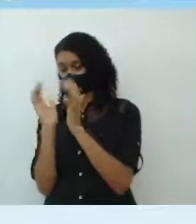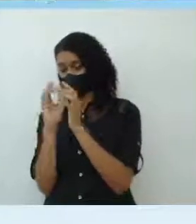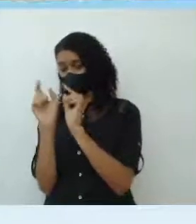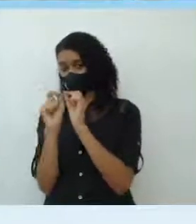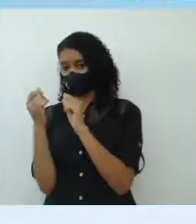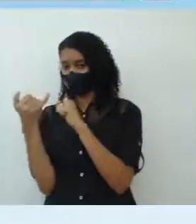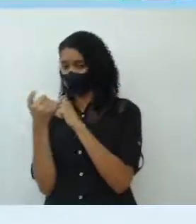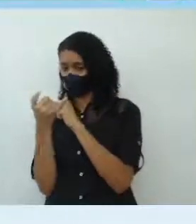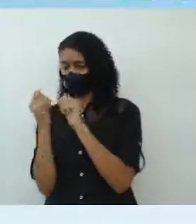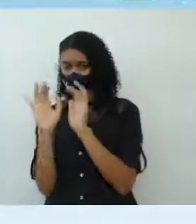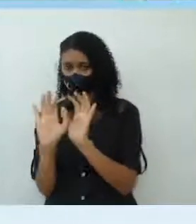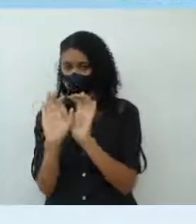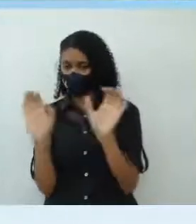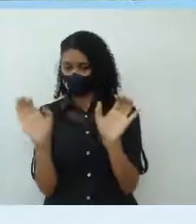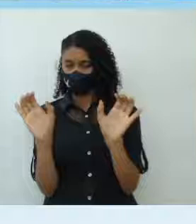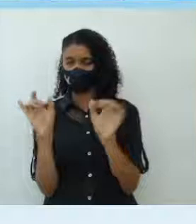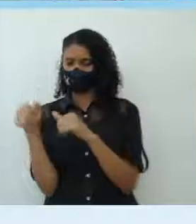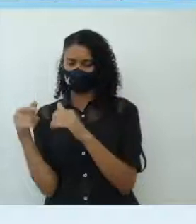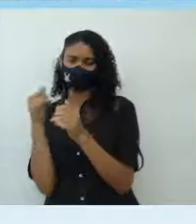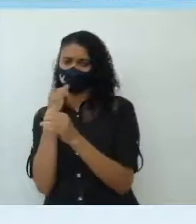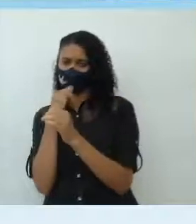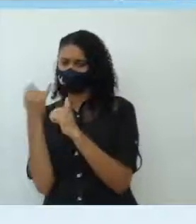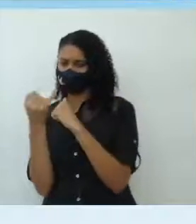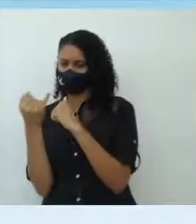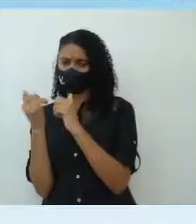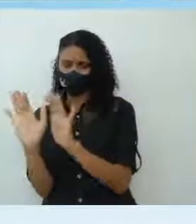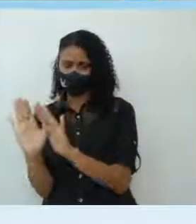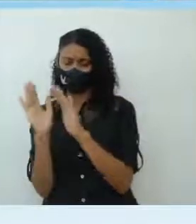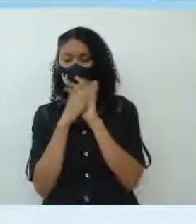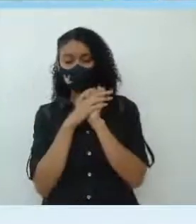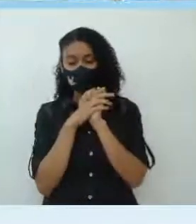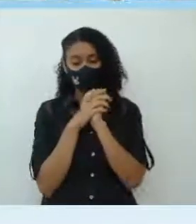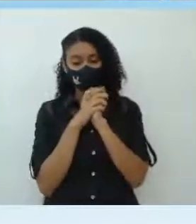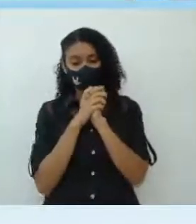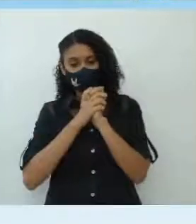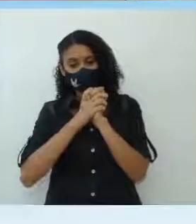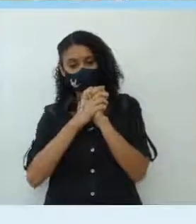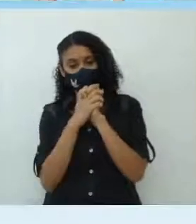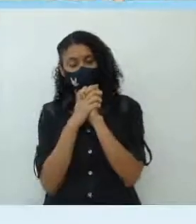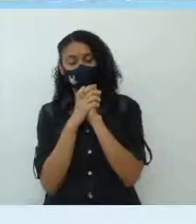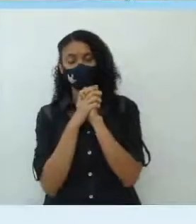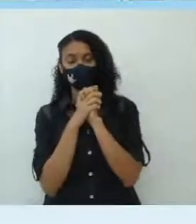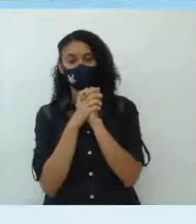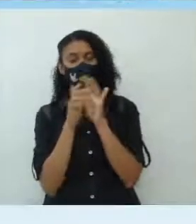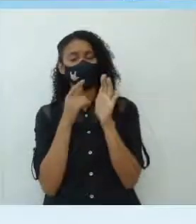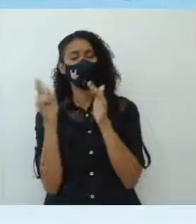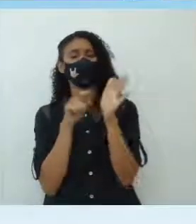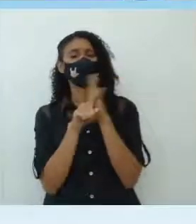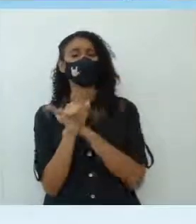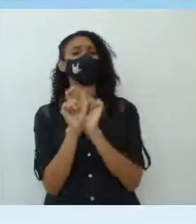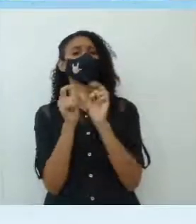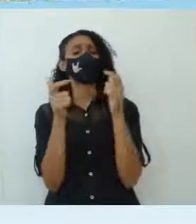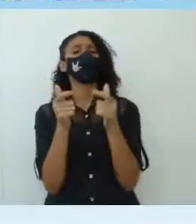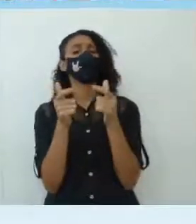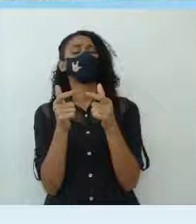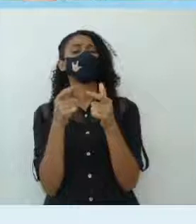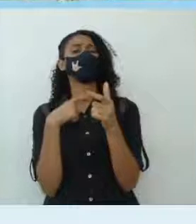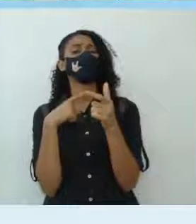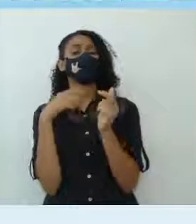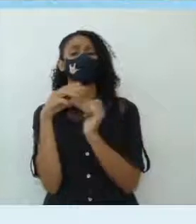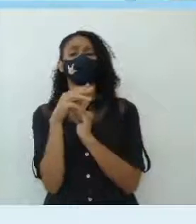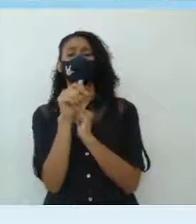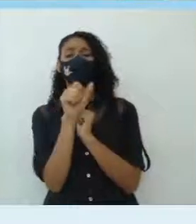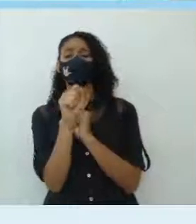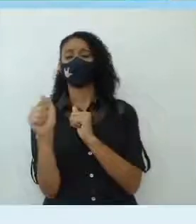determinado metal, por exemplo, o ferro. Então, aí entra um outro questionamento. Mas de onde vem a massa desses